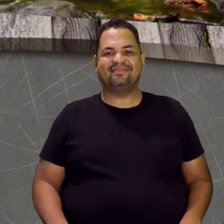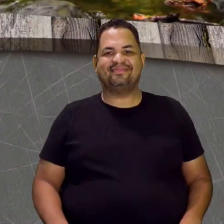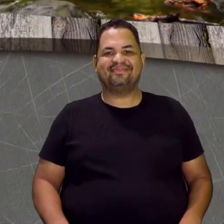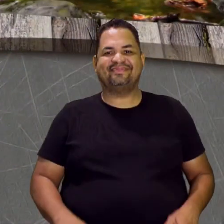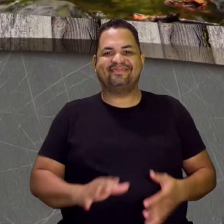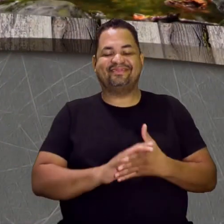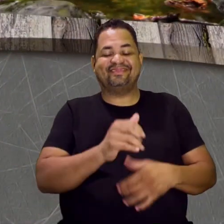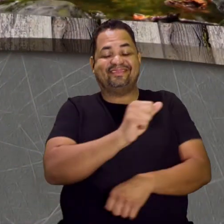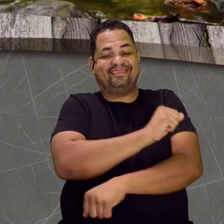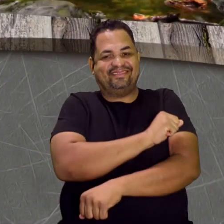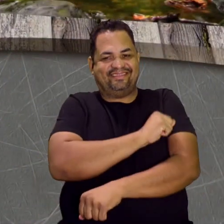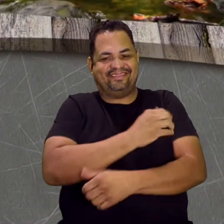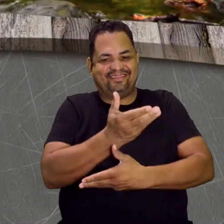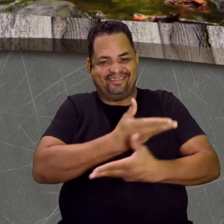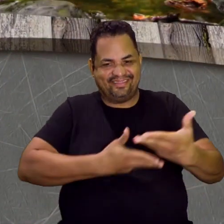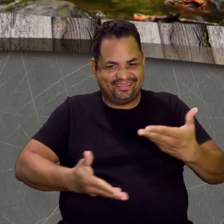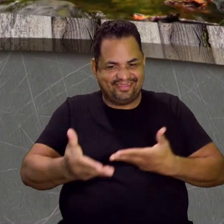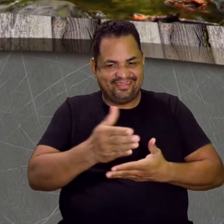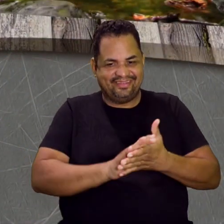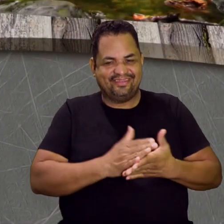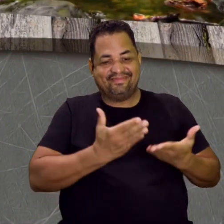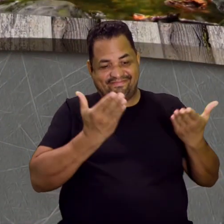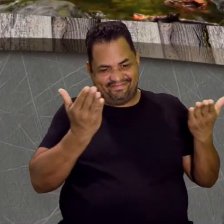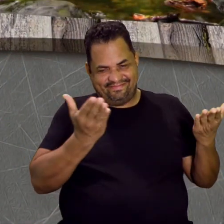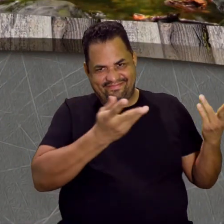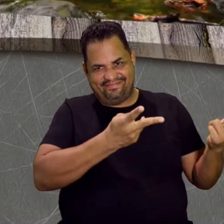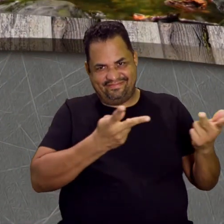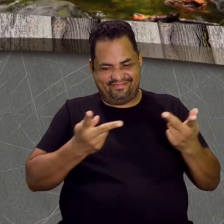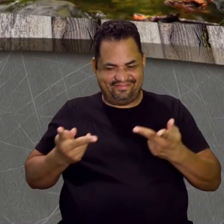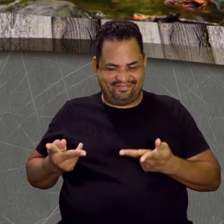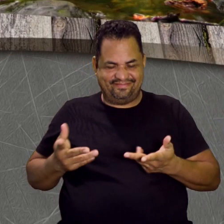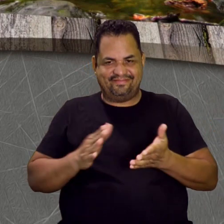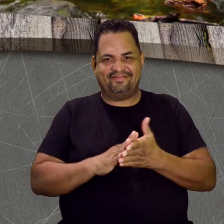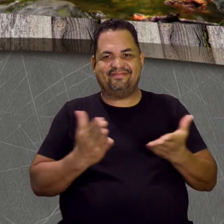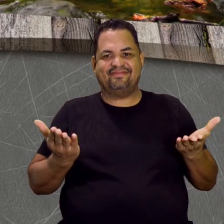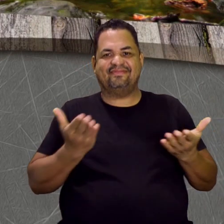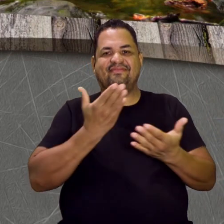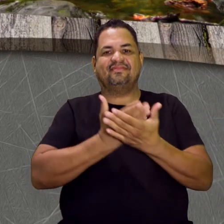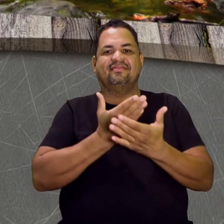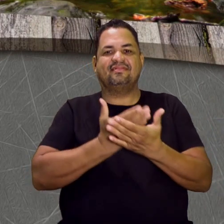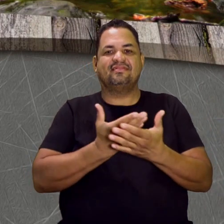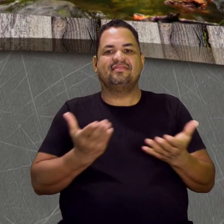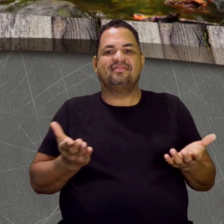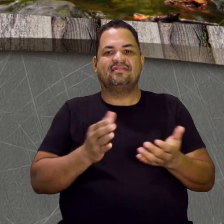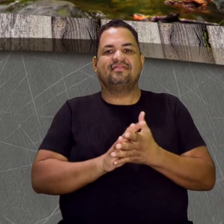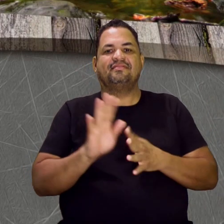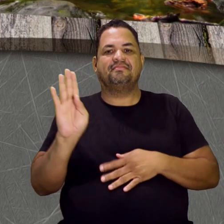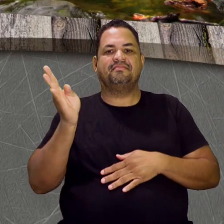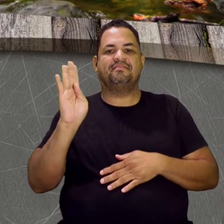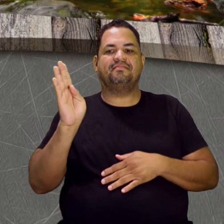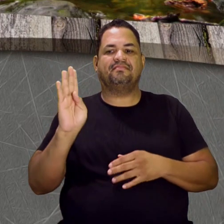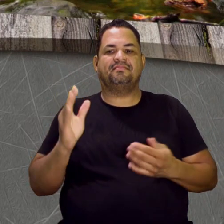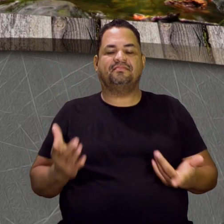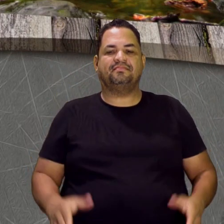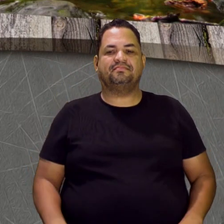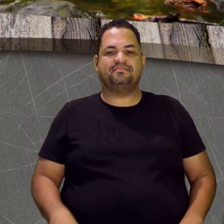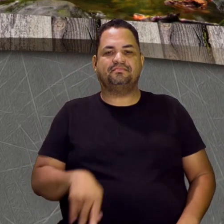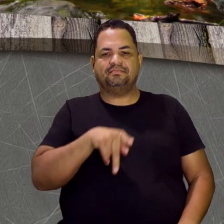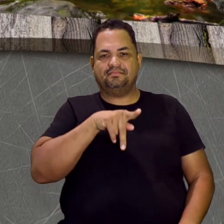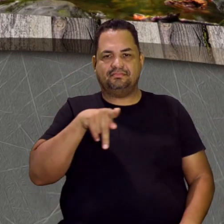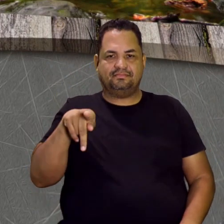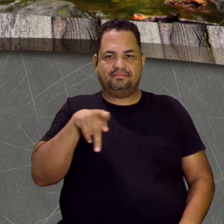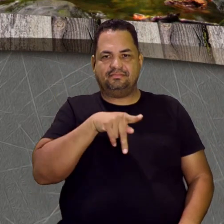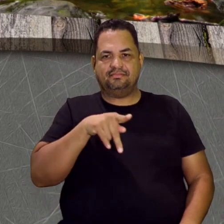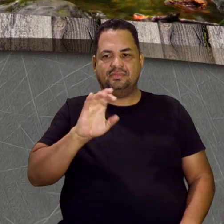Salve, salve, meus alunos da mediação tecnológica. Sejam todos bem-vindos a mais uma aula aí de biologia. Eu,